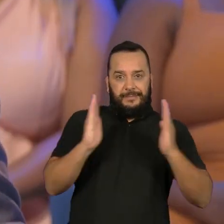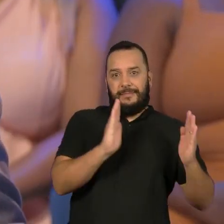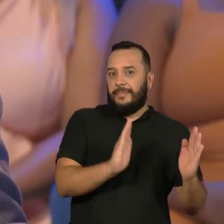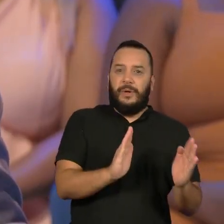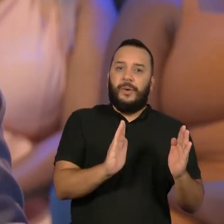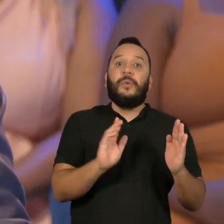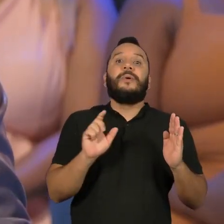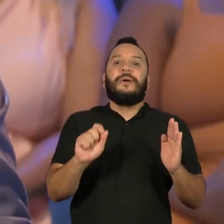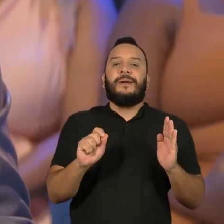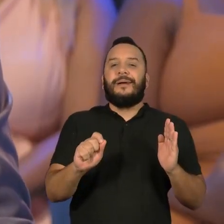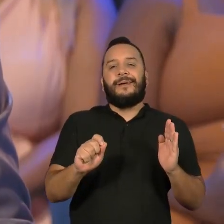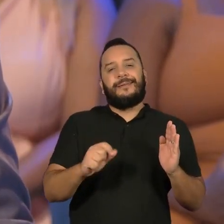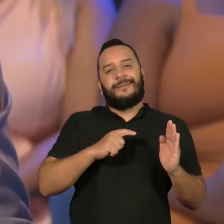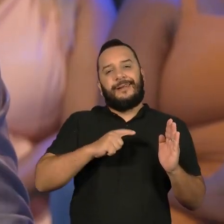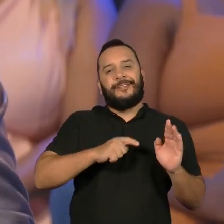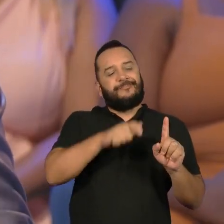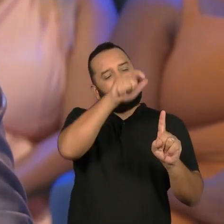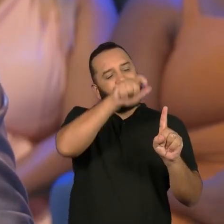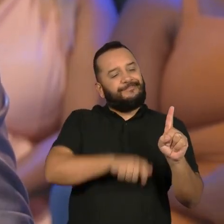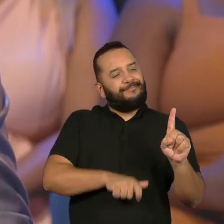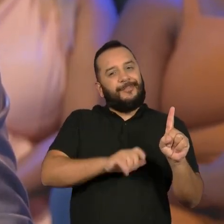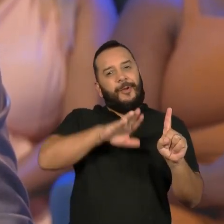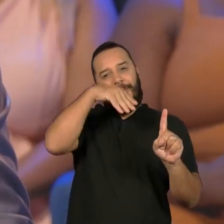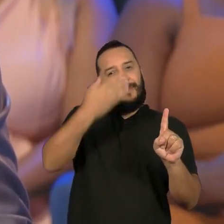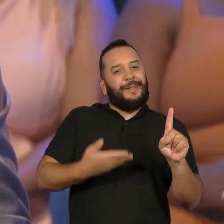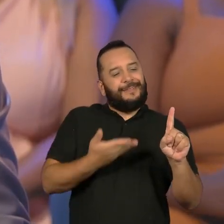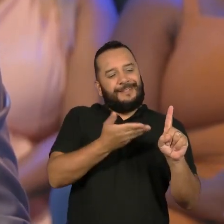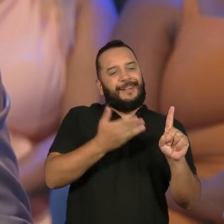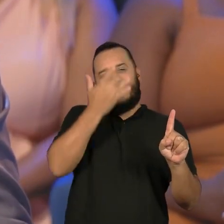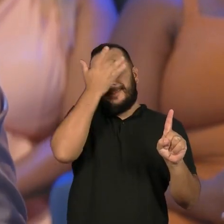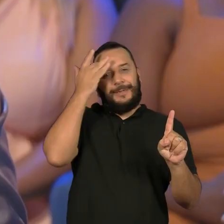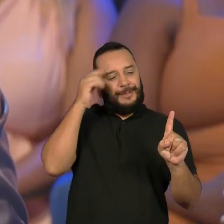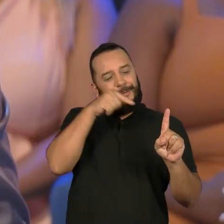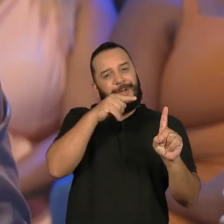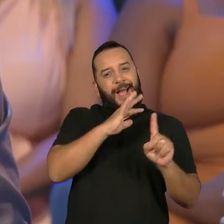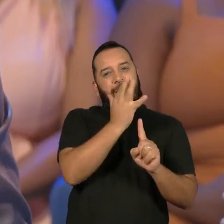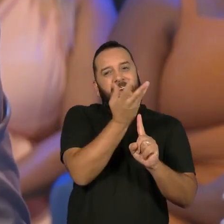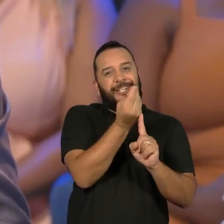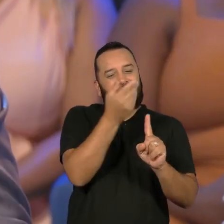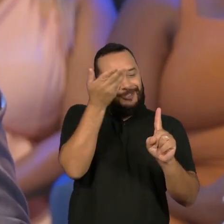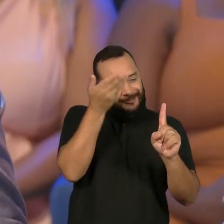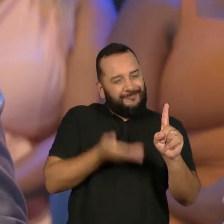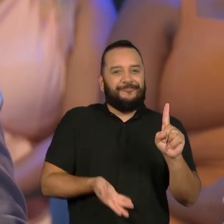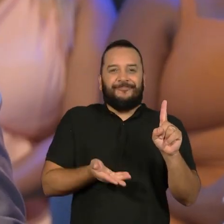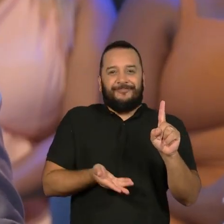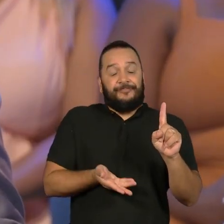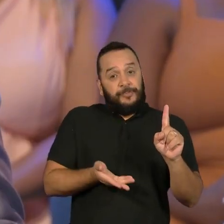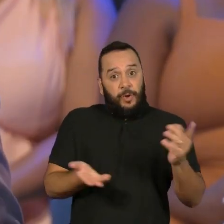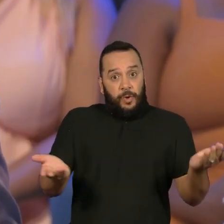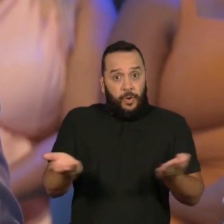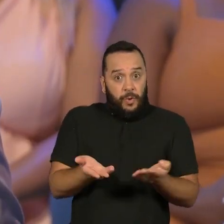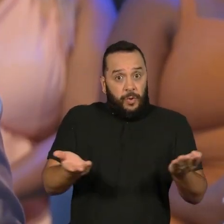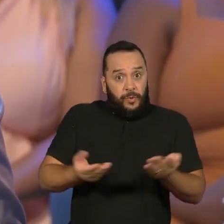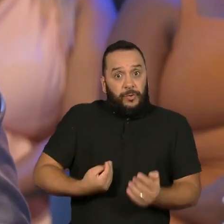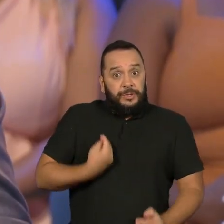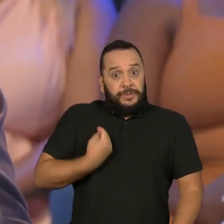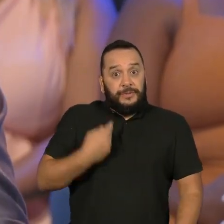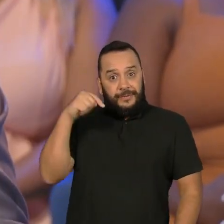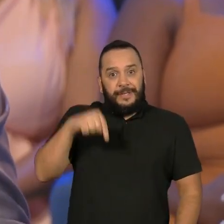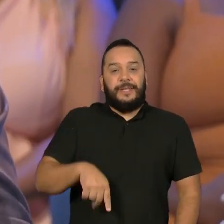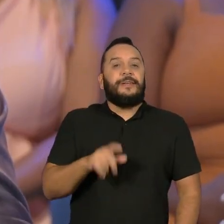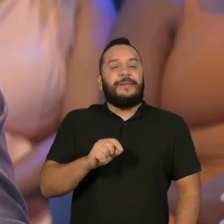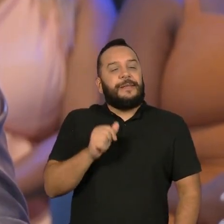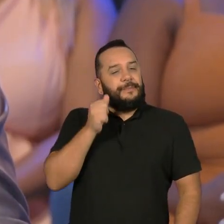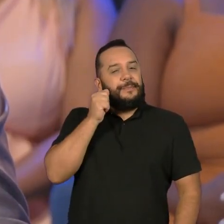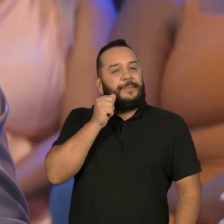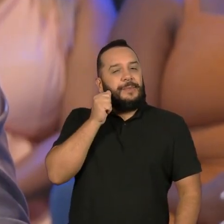sinal, que a gente quer homenagear as pessoas que fazem arte. E hoje a gente tem a honra de receber uma menina,